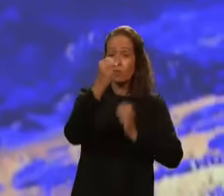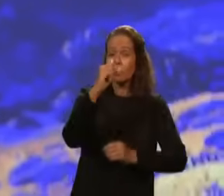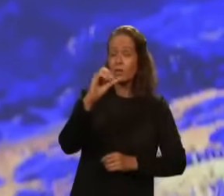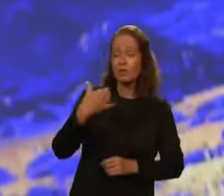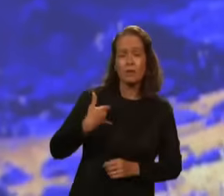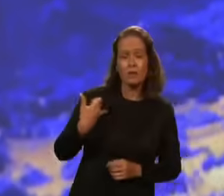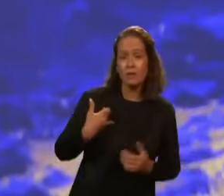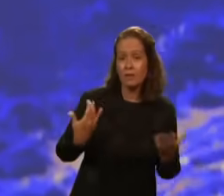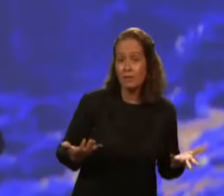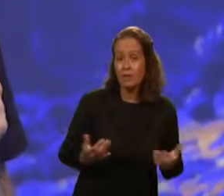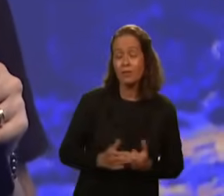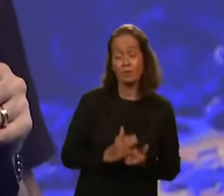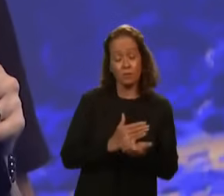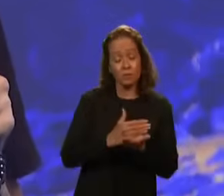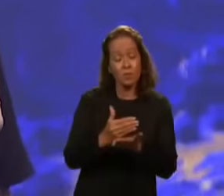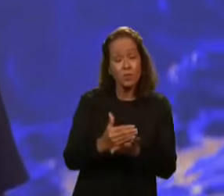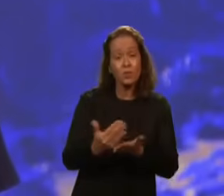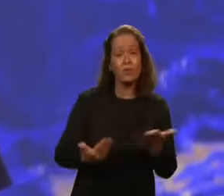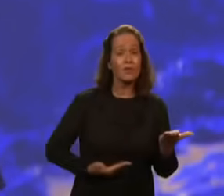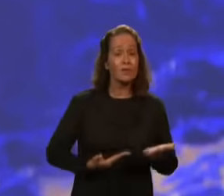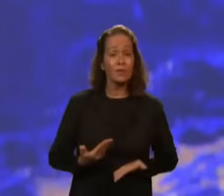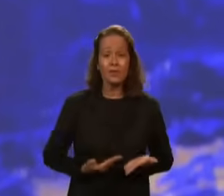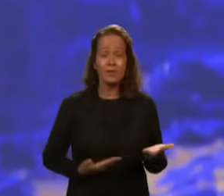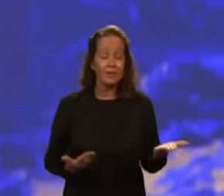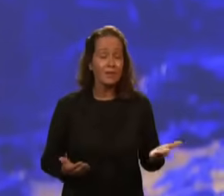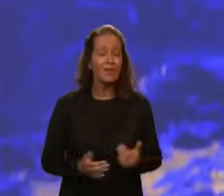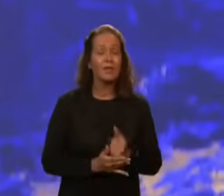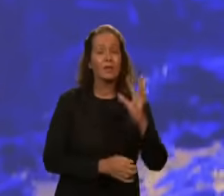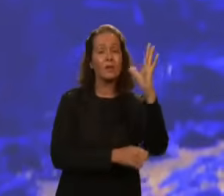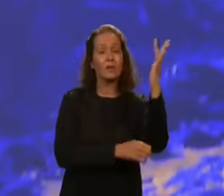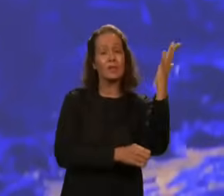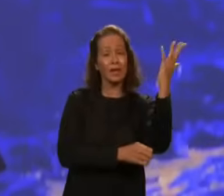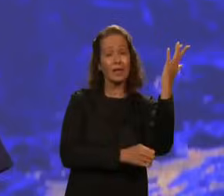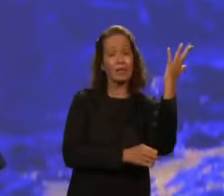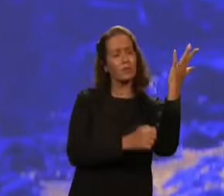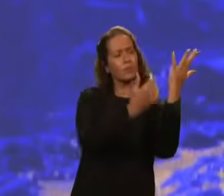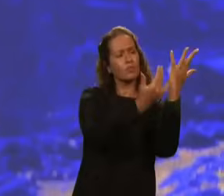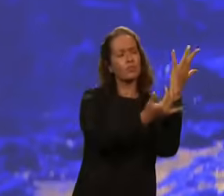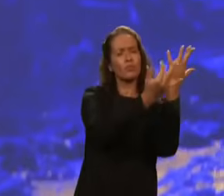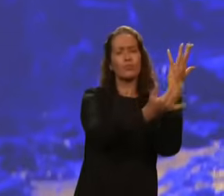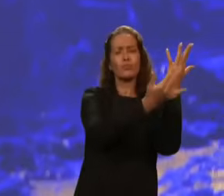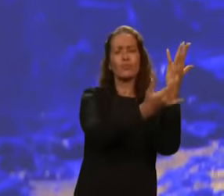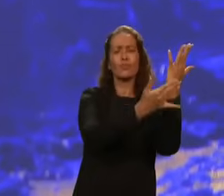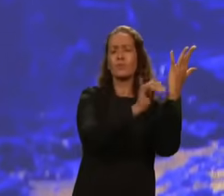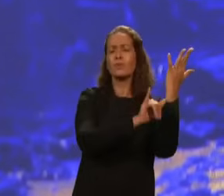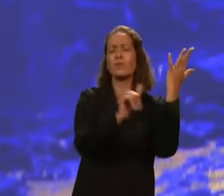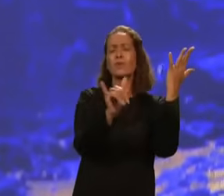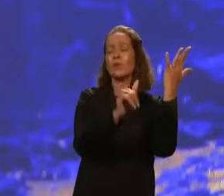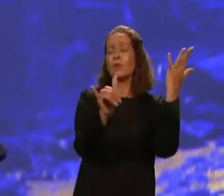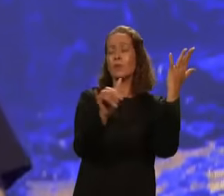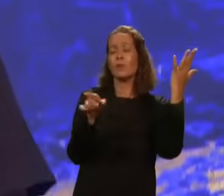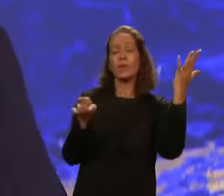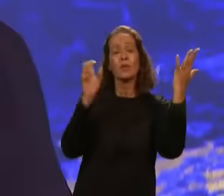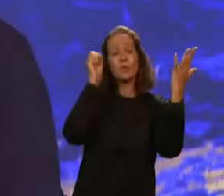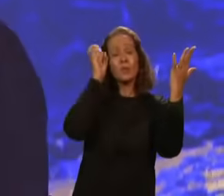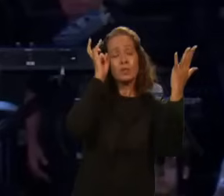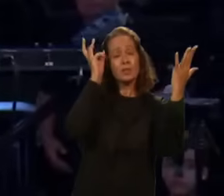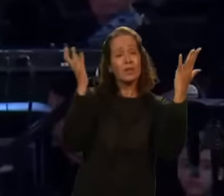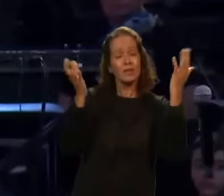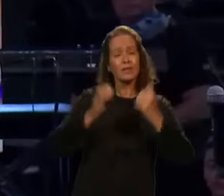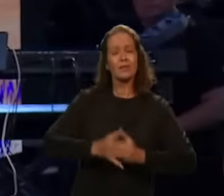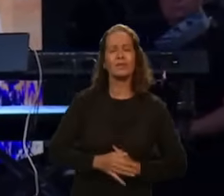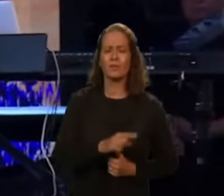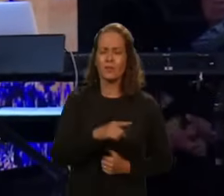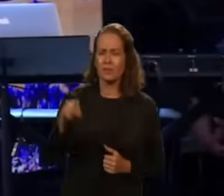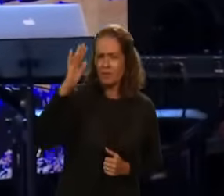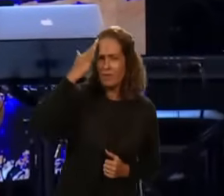Moisés, vamos começar os trabalhos? Apareceu pelo numa sarça e falou, vem cá, agora vamos começar. Quem entende o que